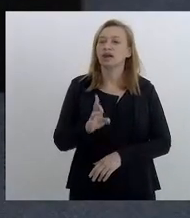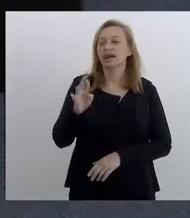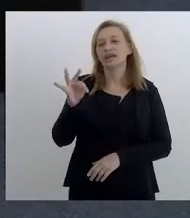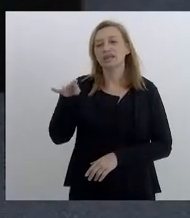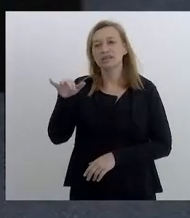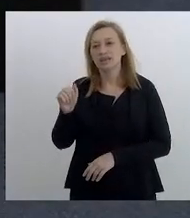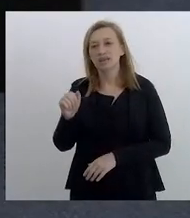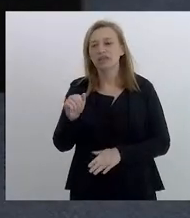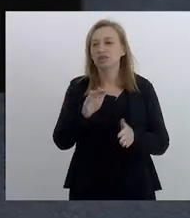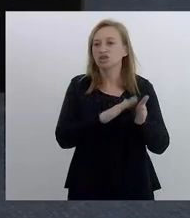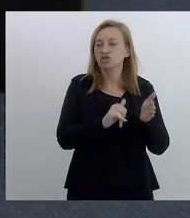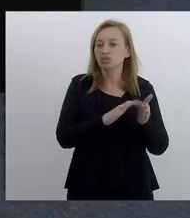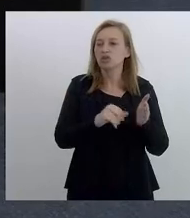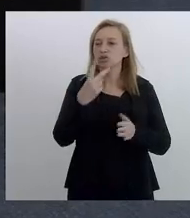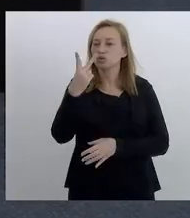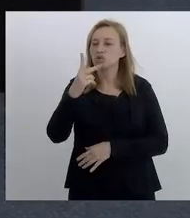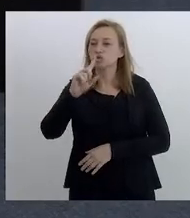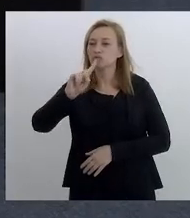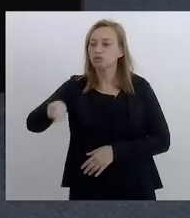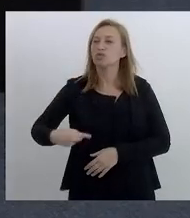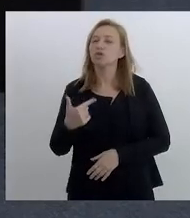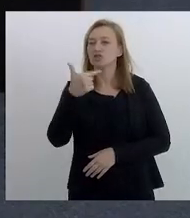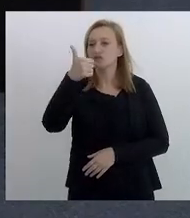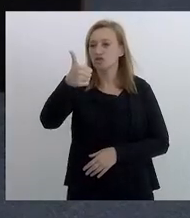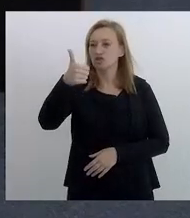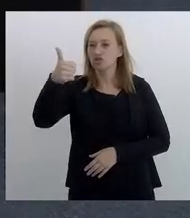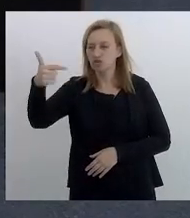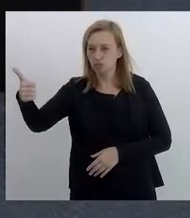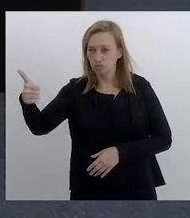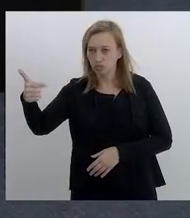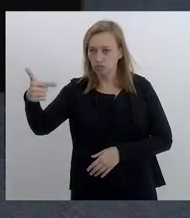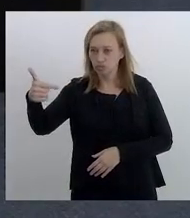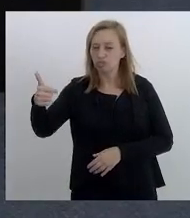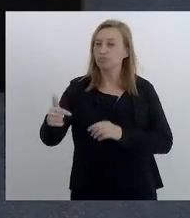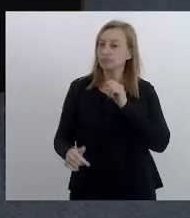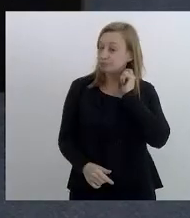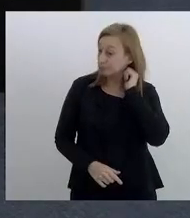de 2021. E isso